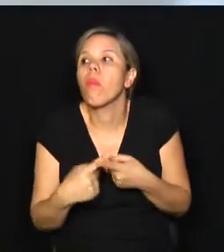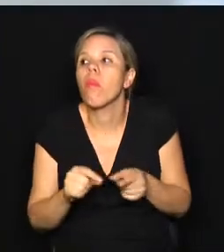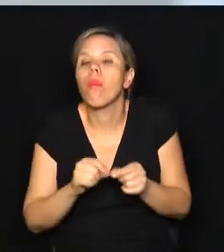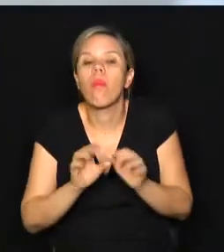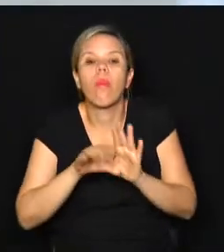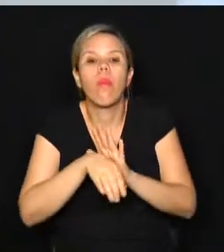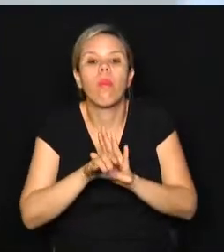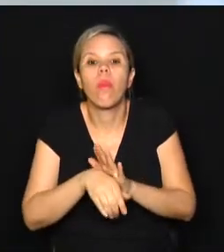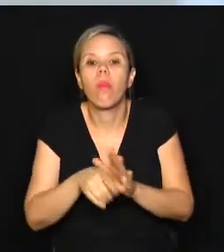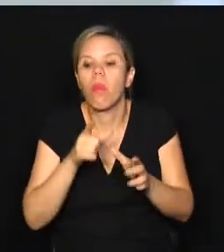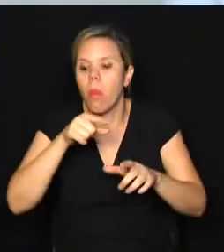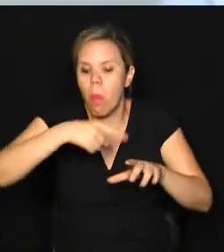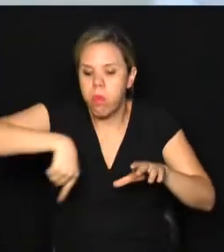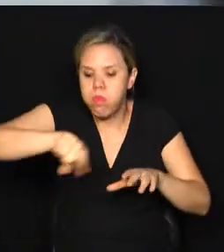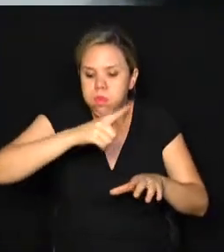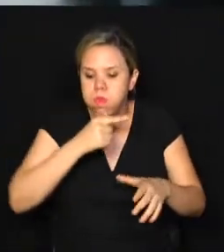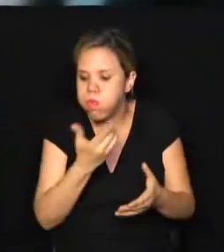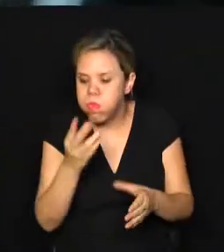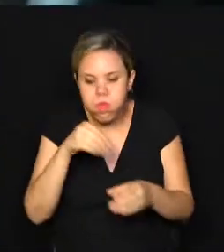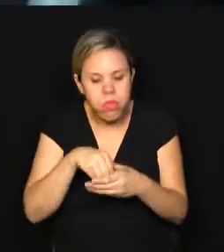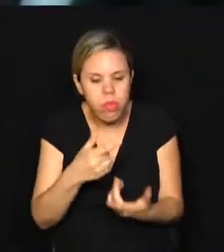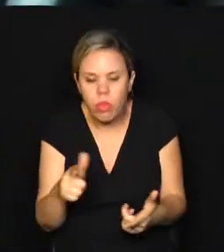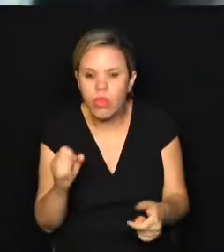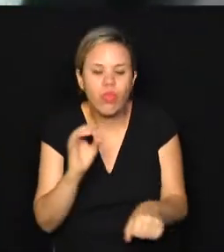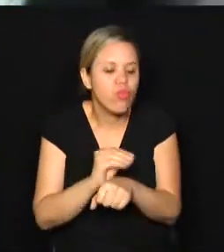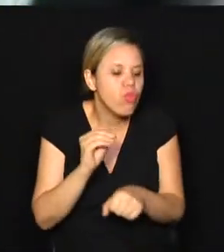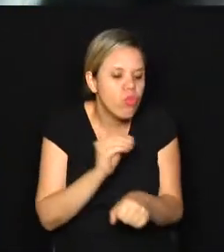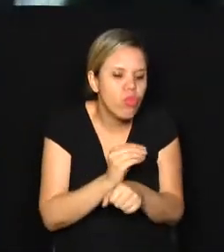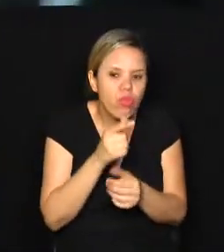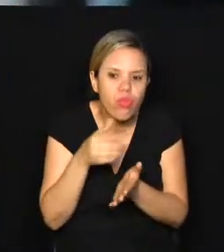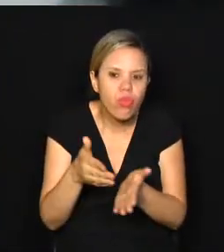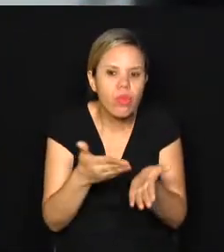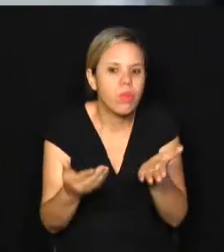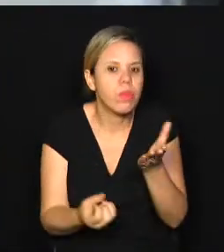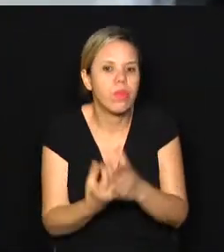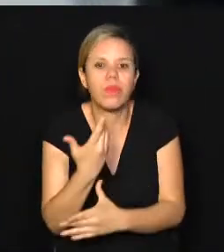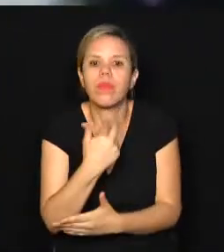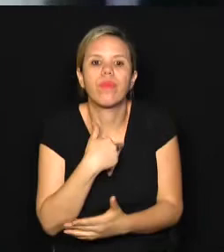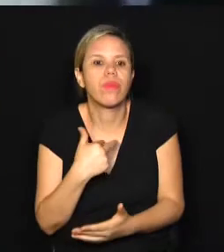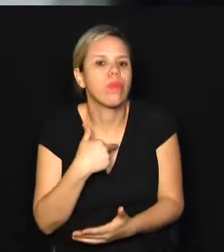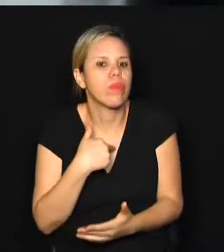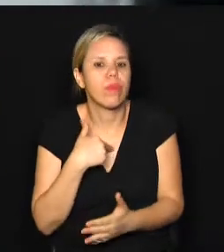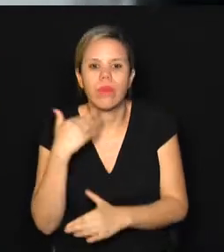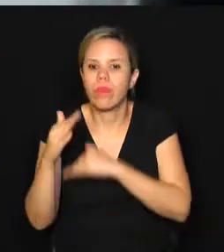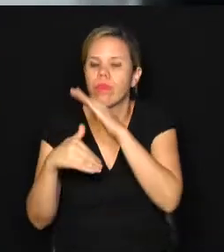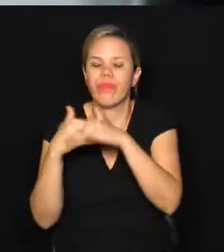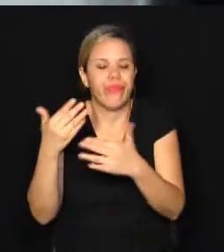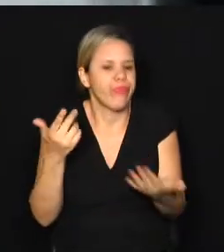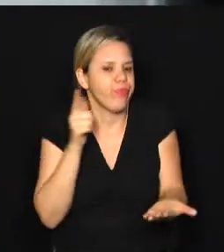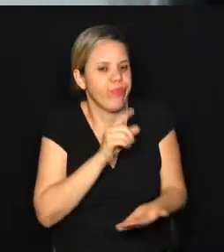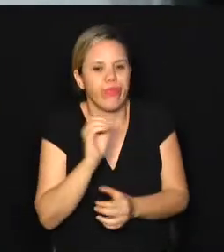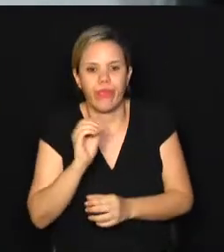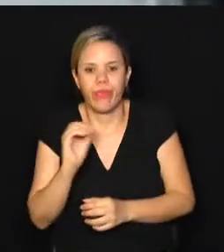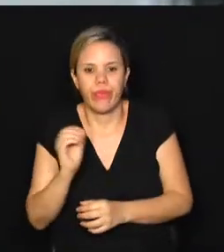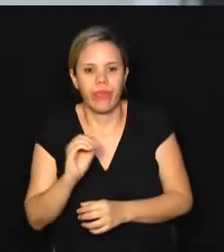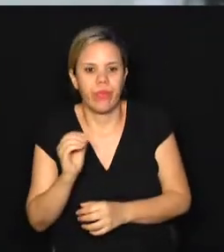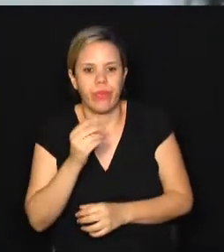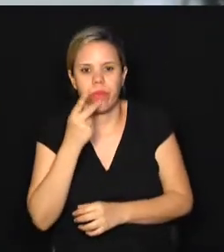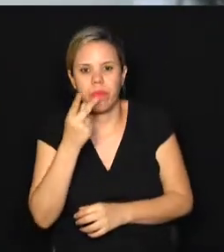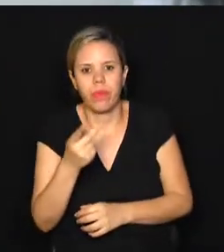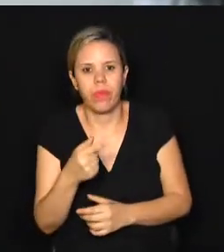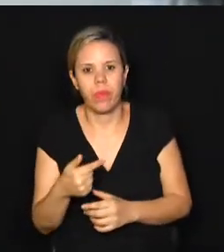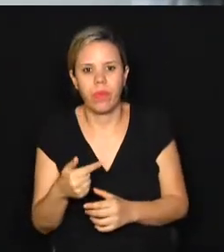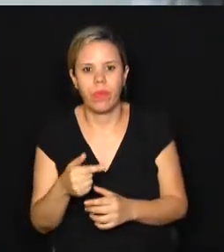tem água dentro? Então, se a gente não cuidar das nascentes, não tem como a gente evoluir nesse ponto, né? Então, sem falar dessa questão